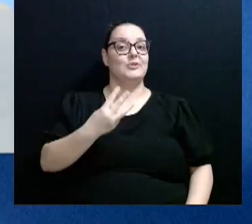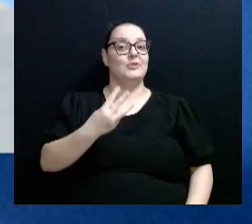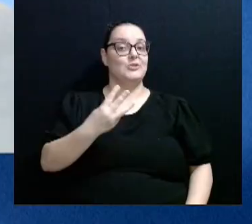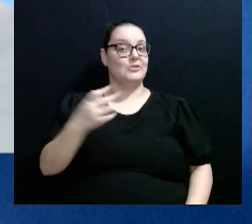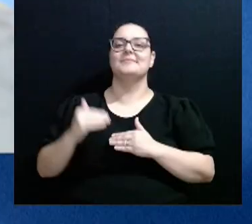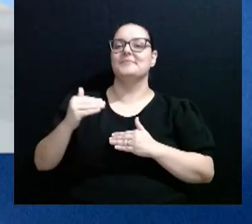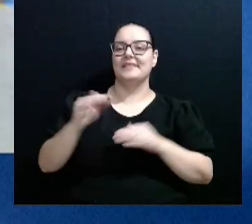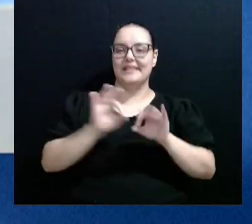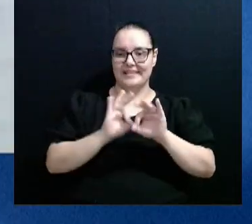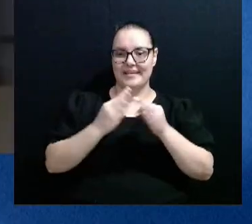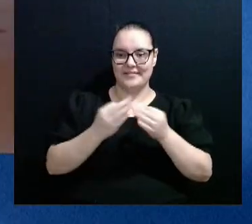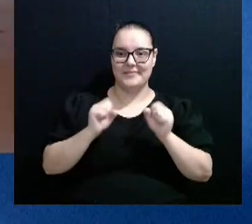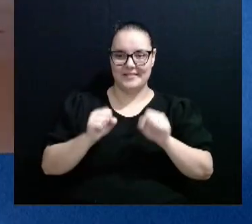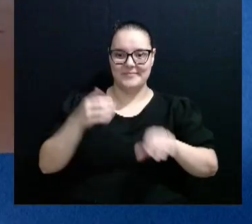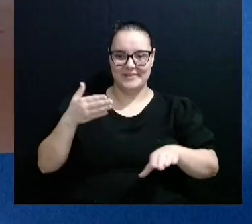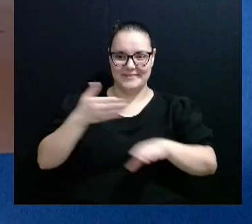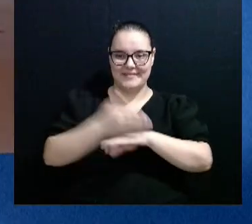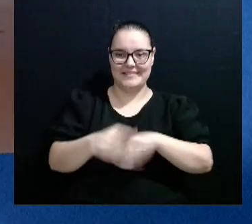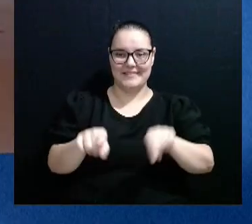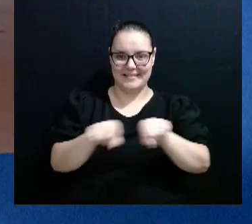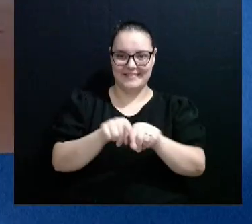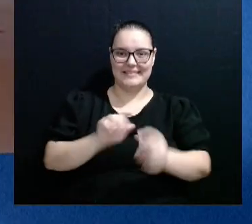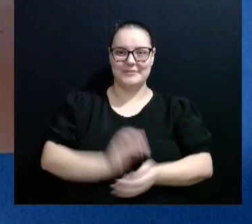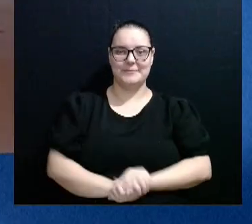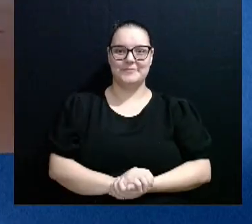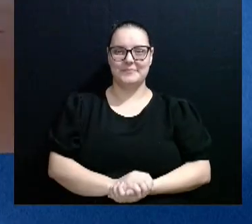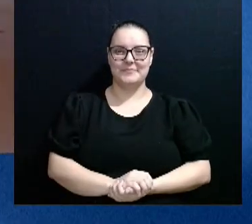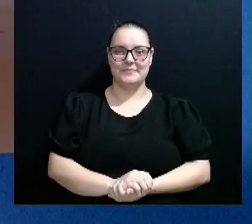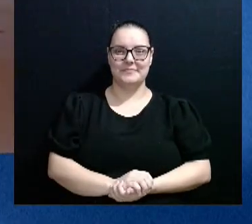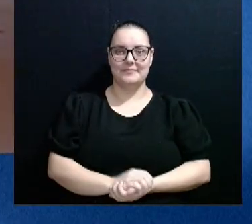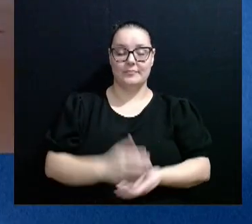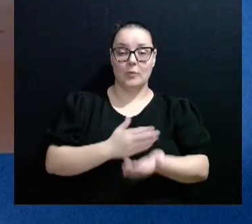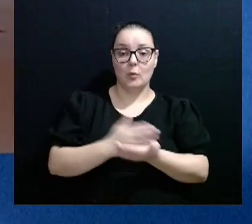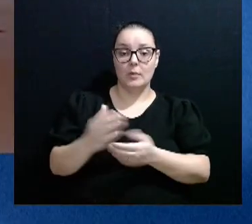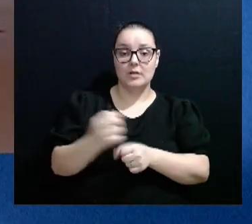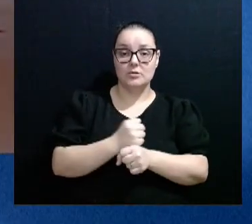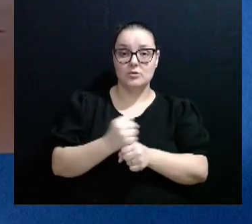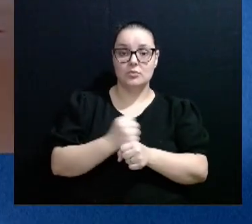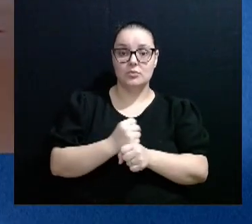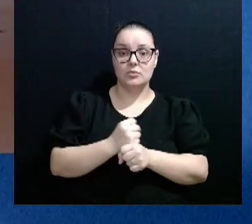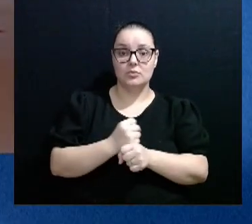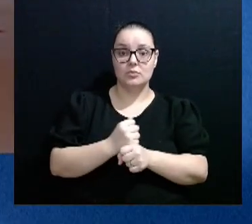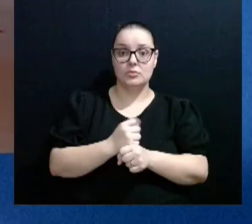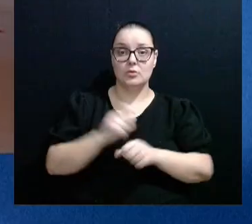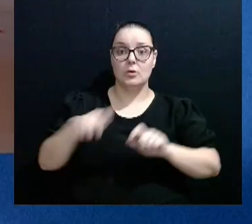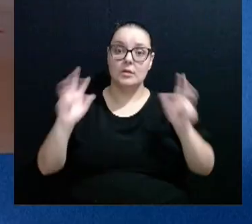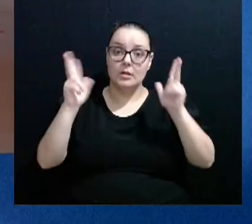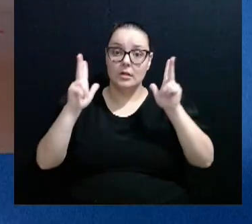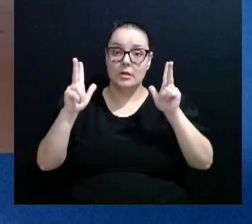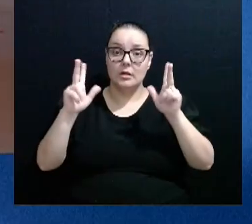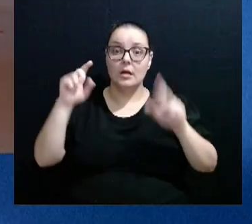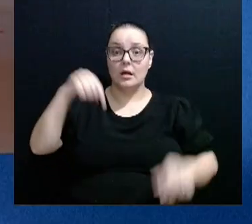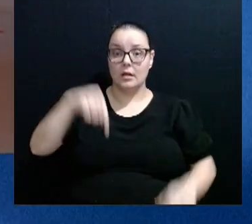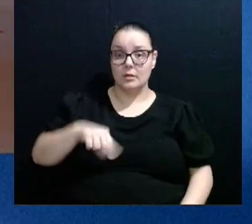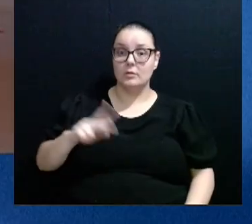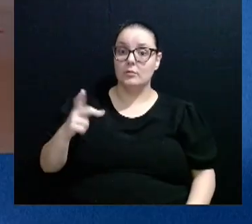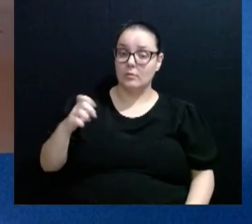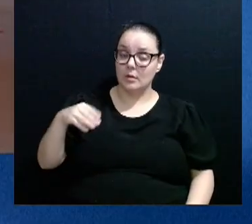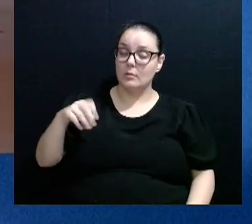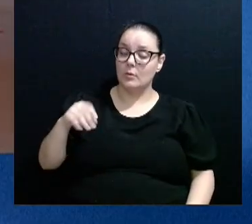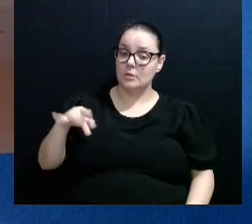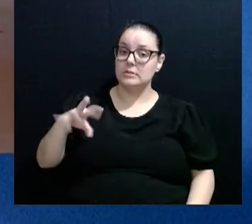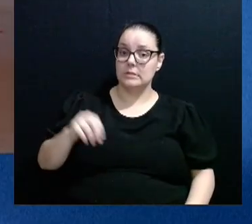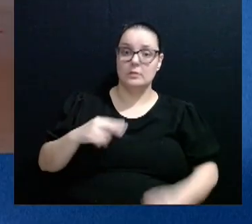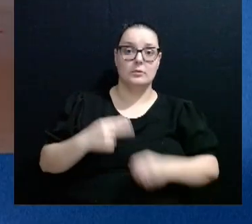pode participar também. Começo de ano com sinal de alerta ligado aqui no Hemocentro da Unicamp por conta